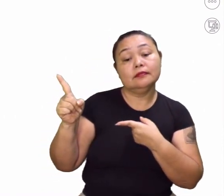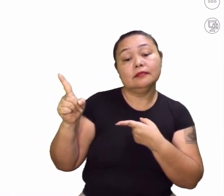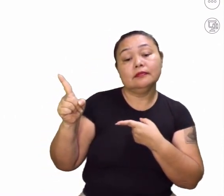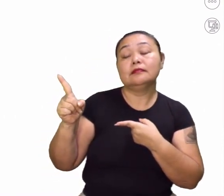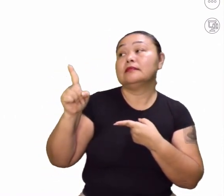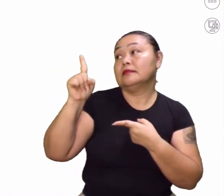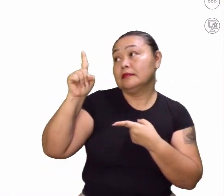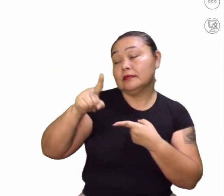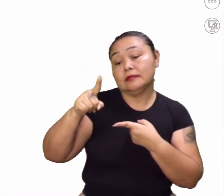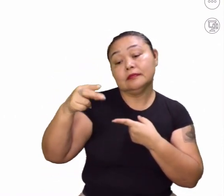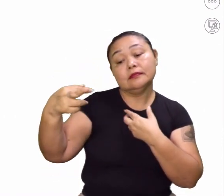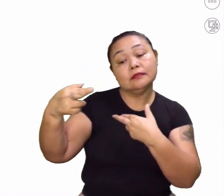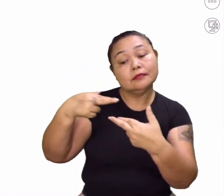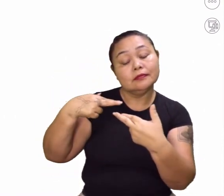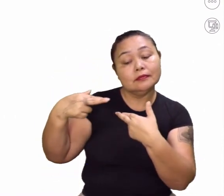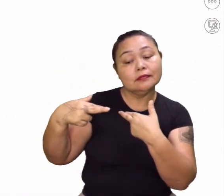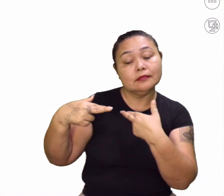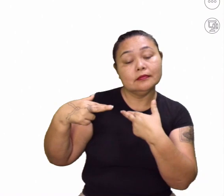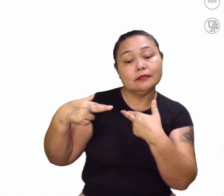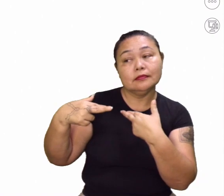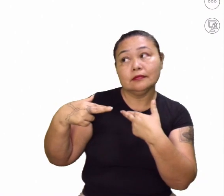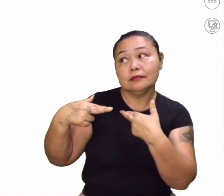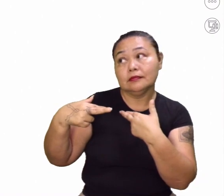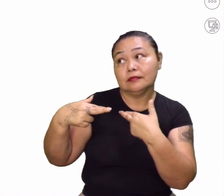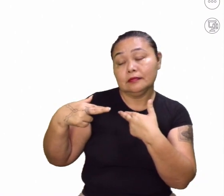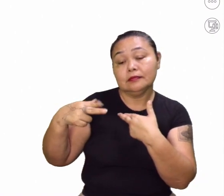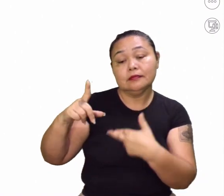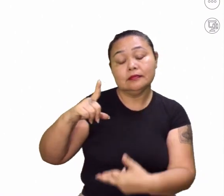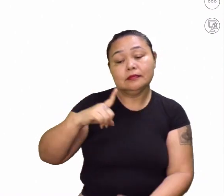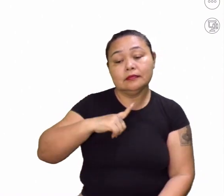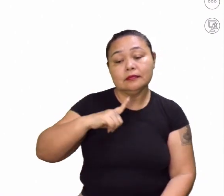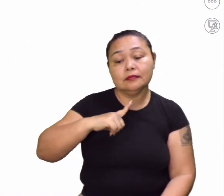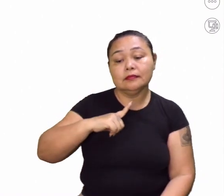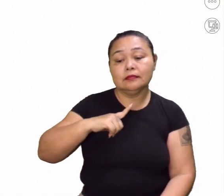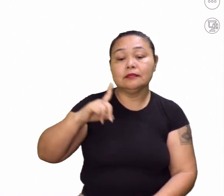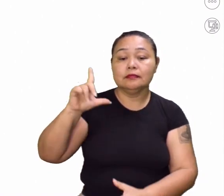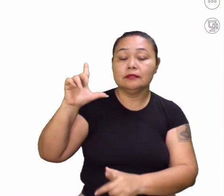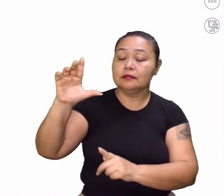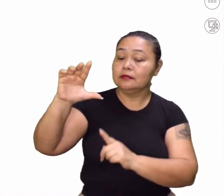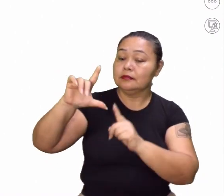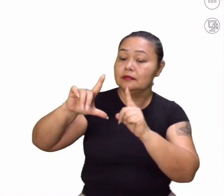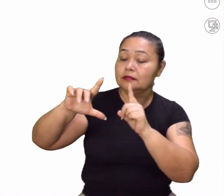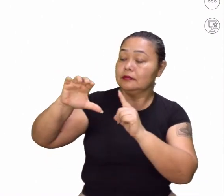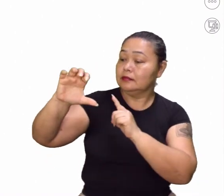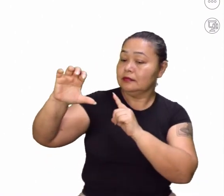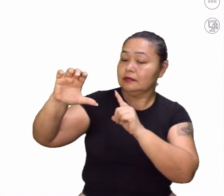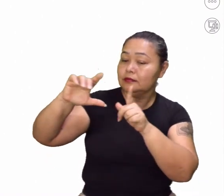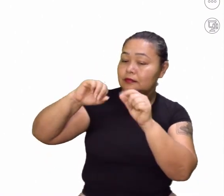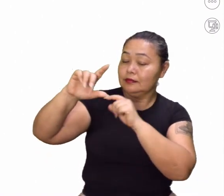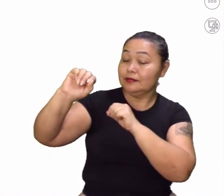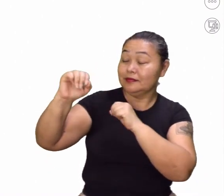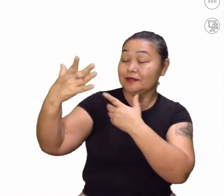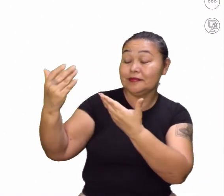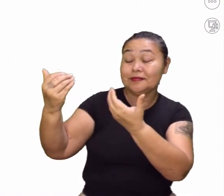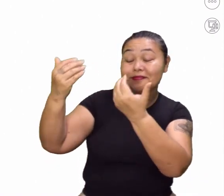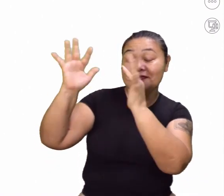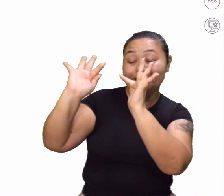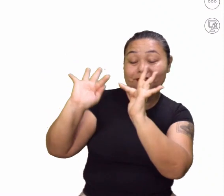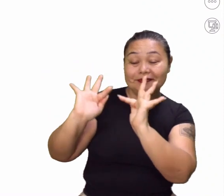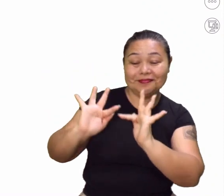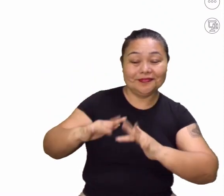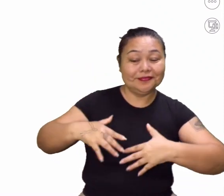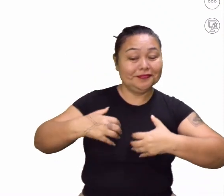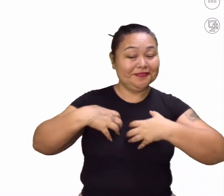Obviamente que em relação por a gente ter essa estrela nossa que nos faz felizes e a vida